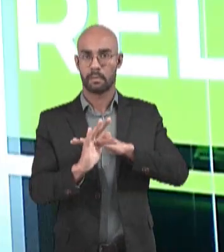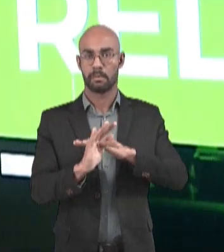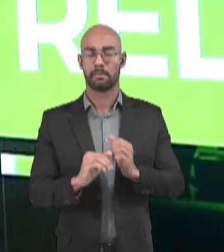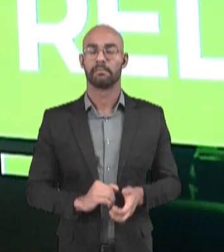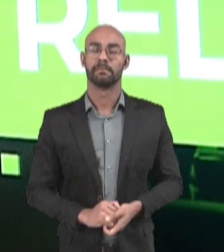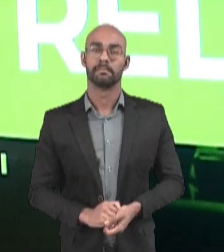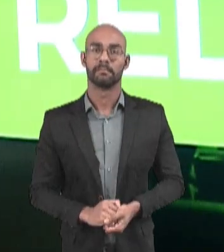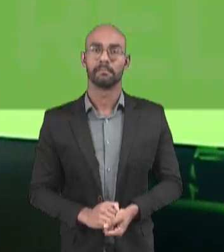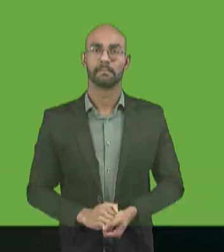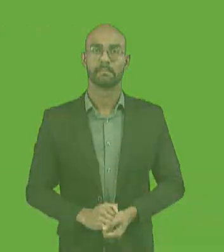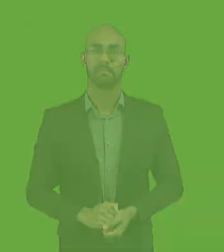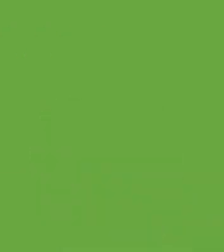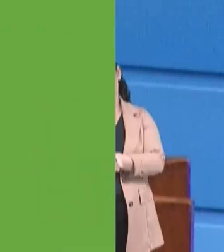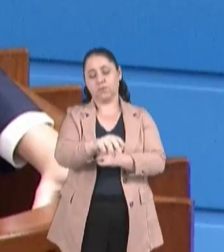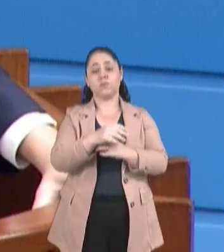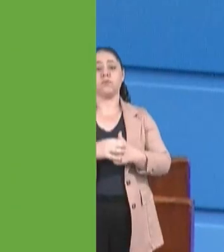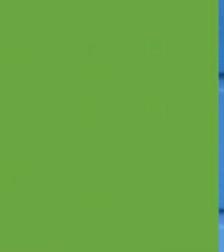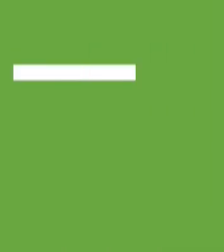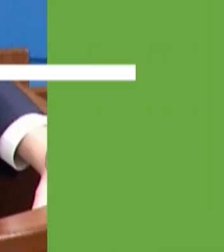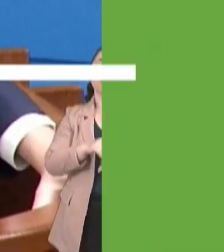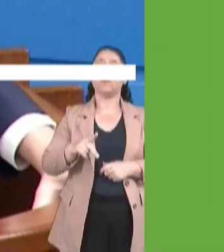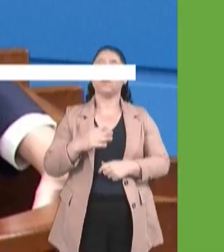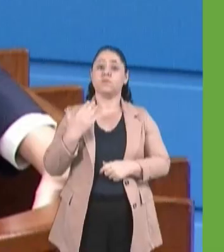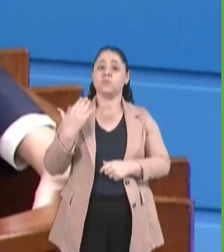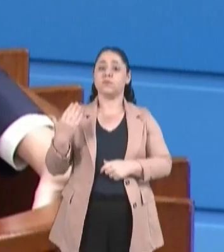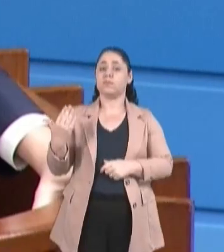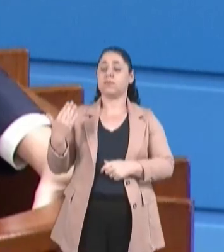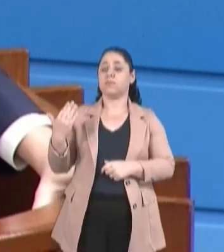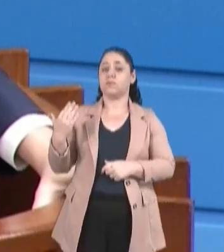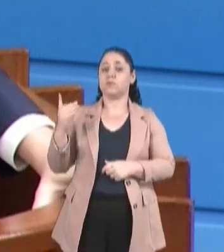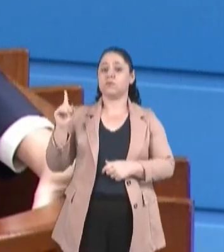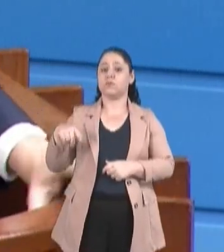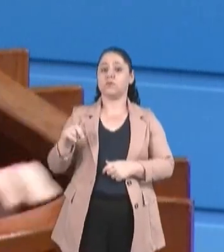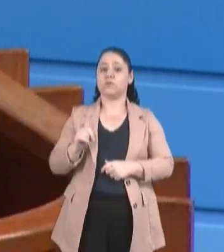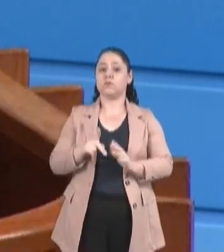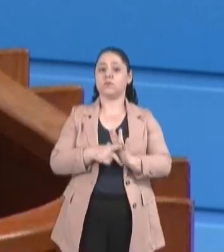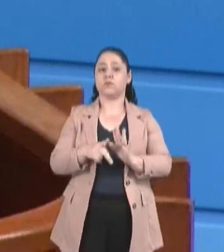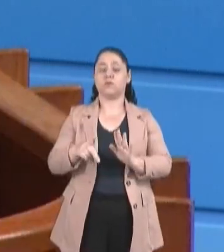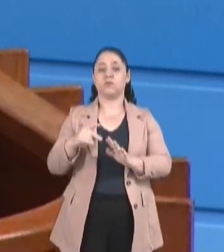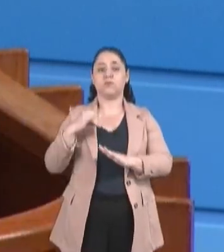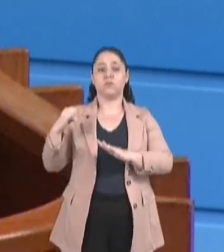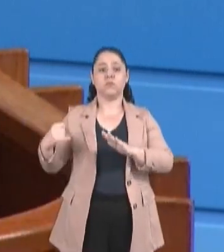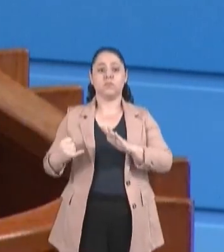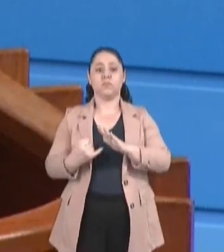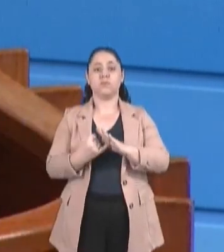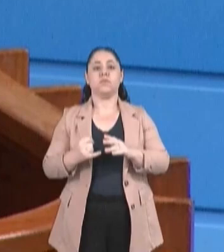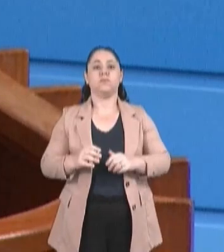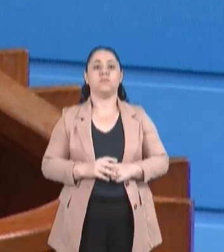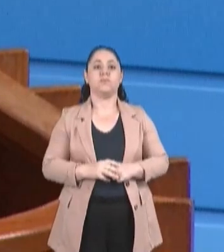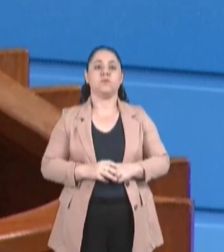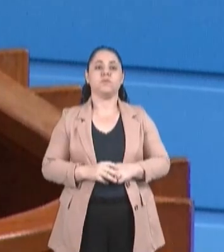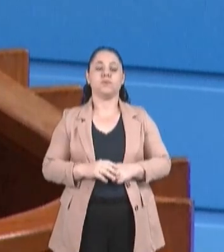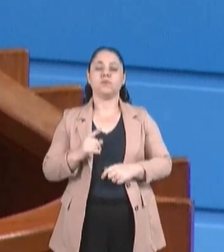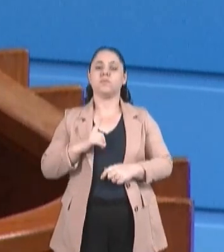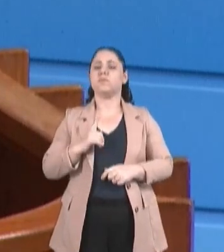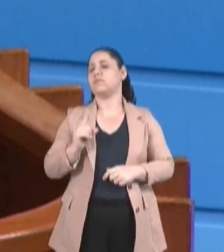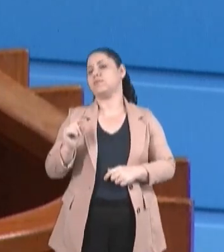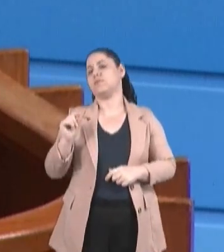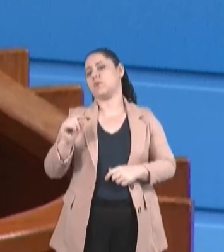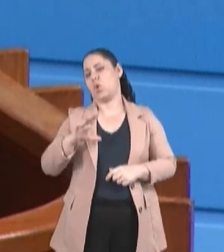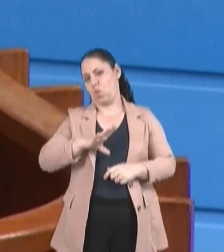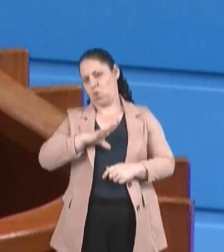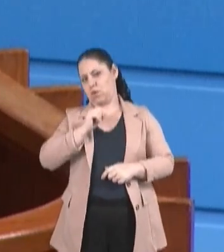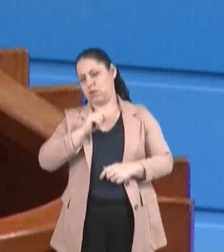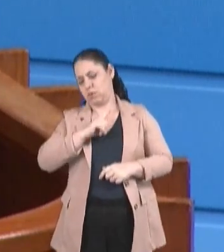plano de saúde. O senhor presidente dessa instituição teve